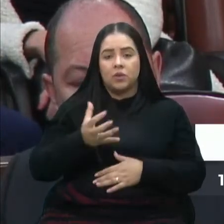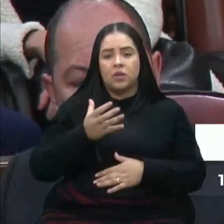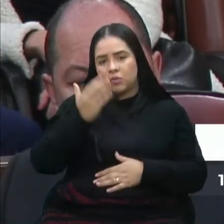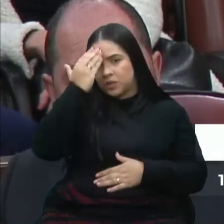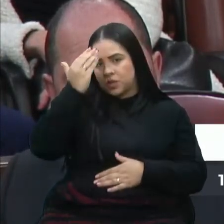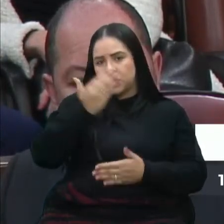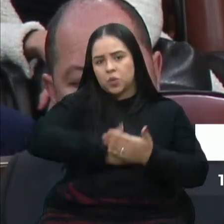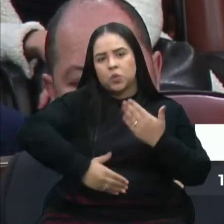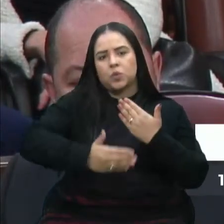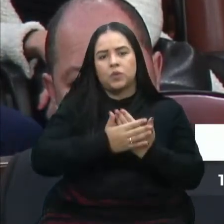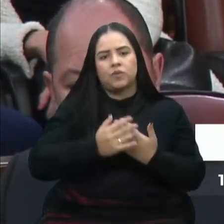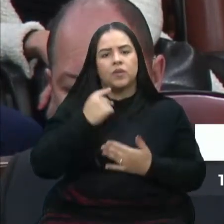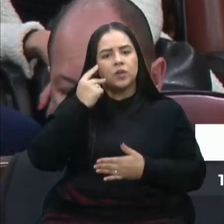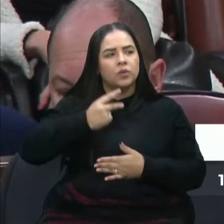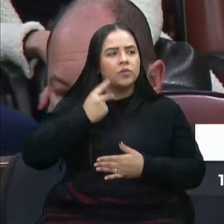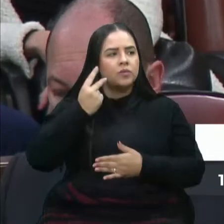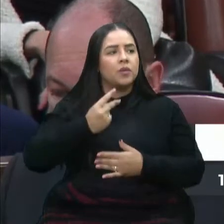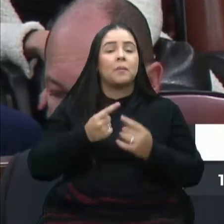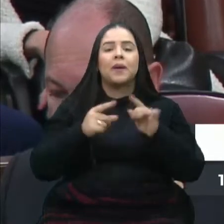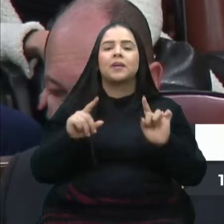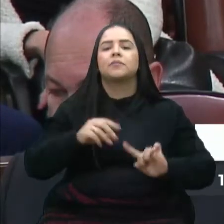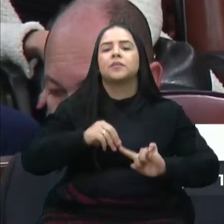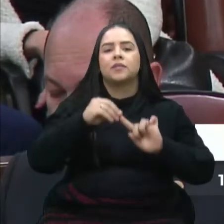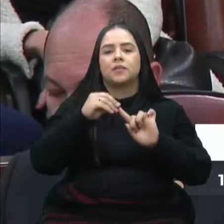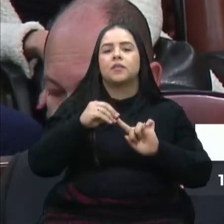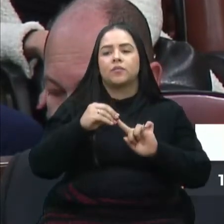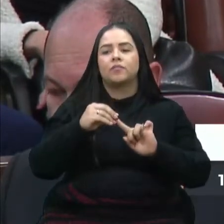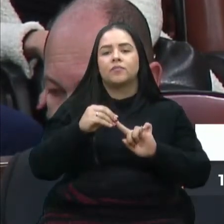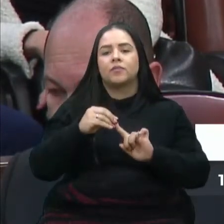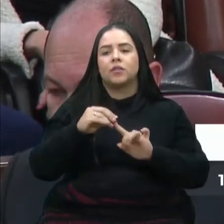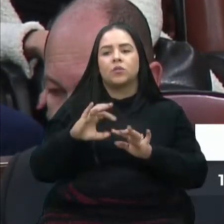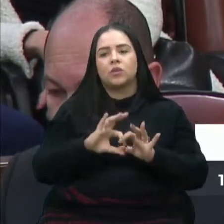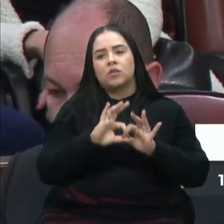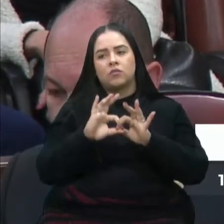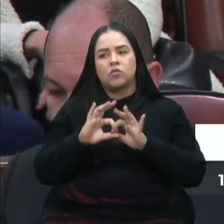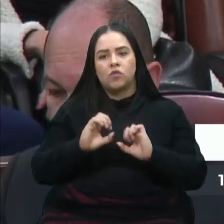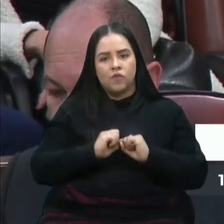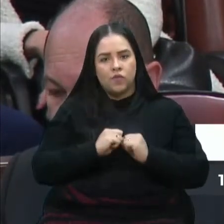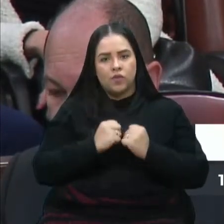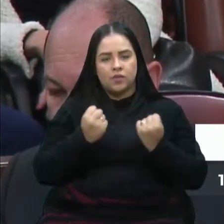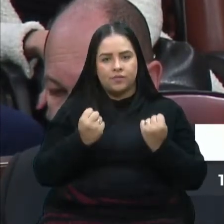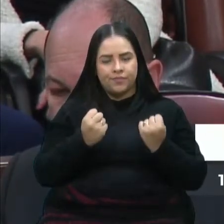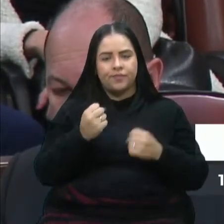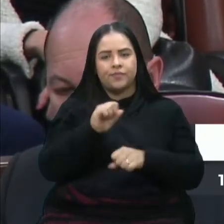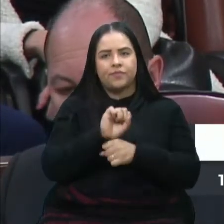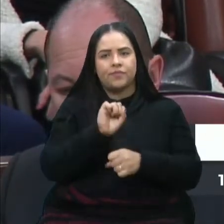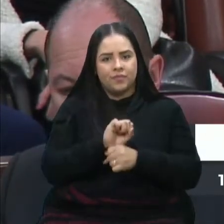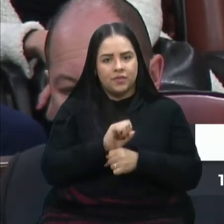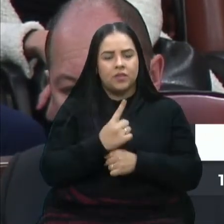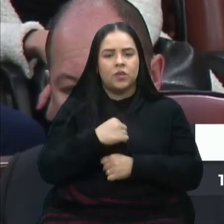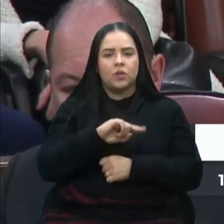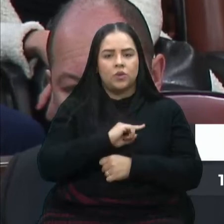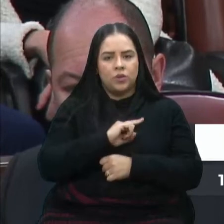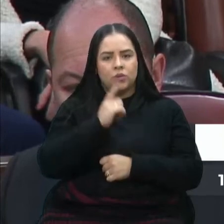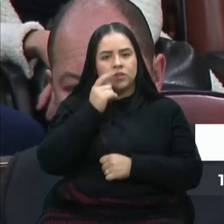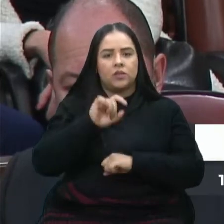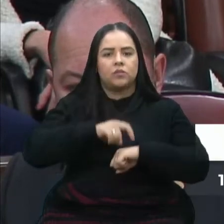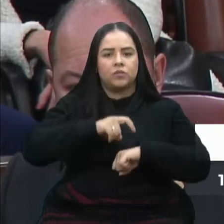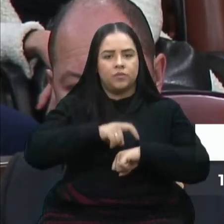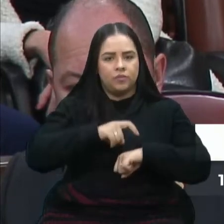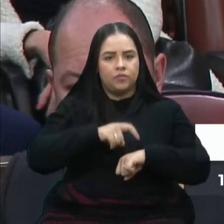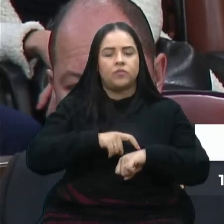agradecer todos os vereadores mas principalmente a união de esforços e aguardar a Taila que a gente passa esse